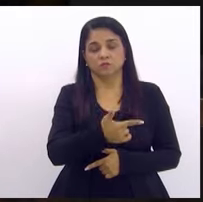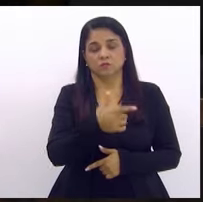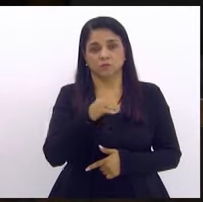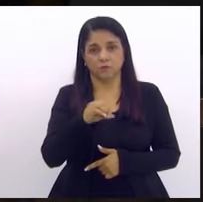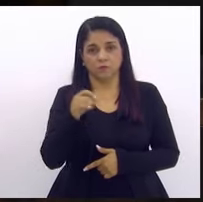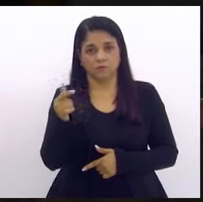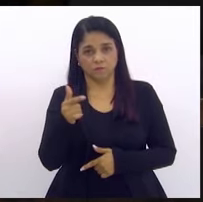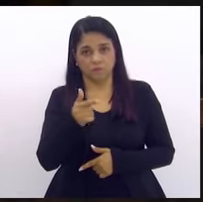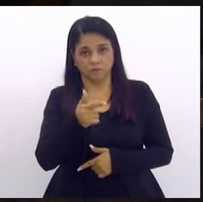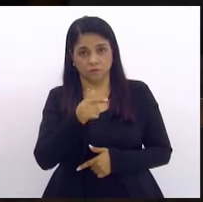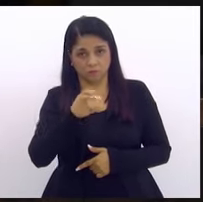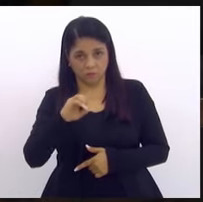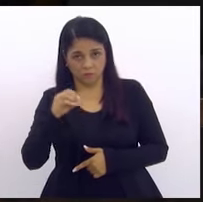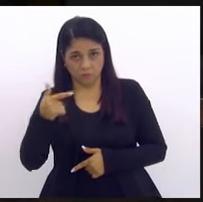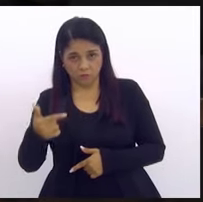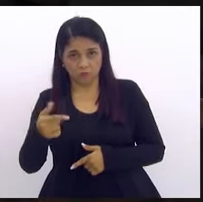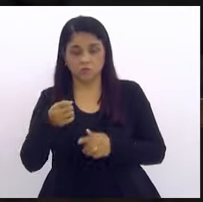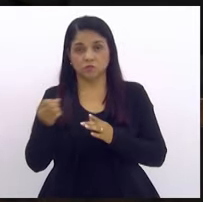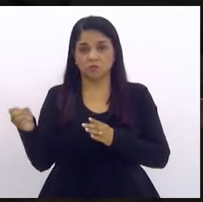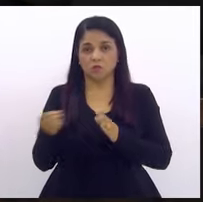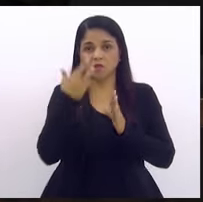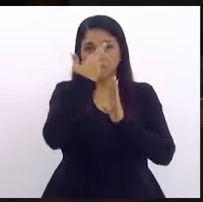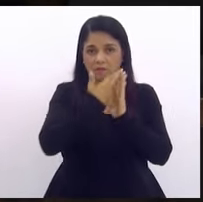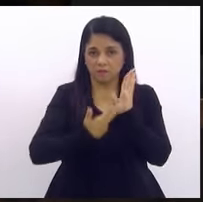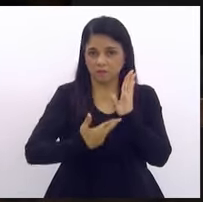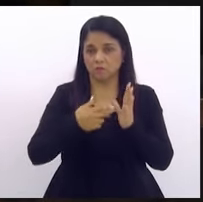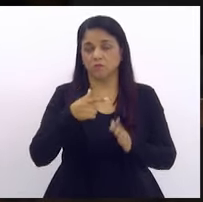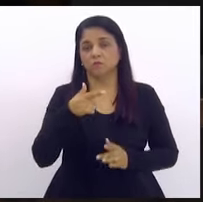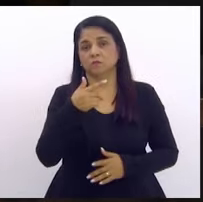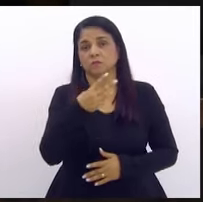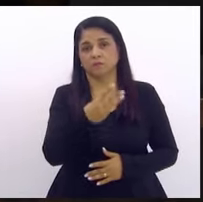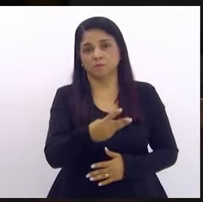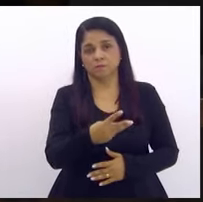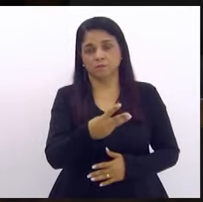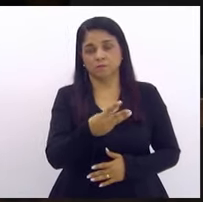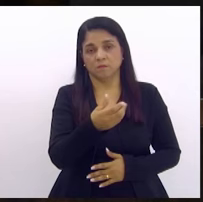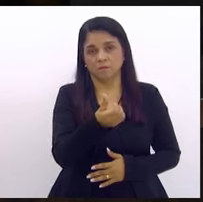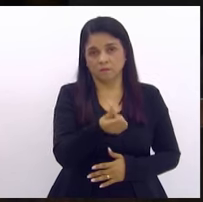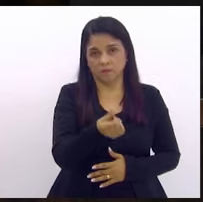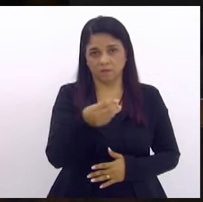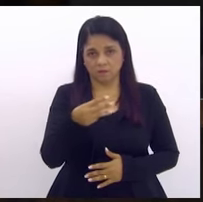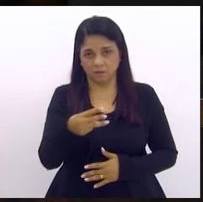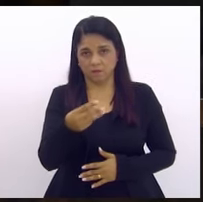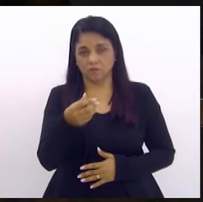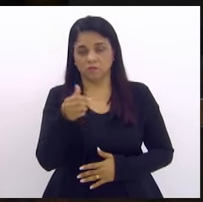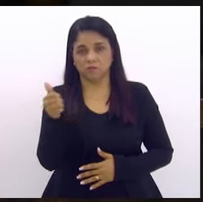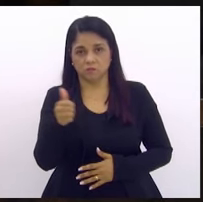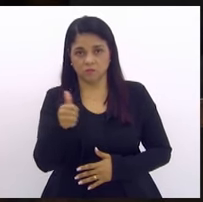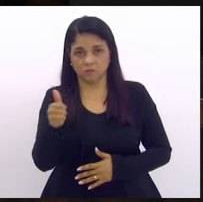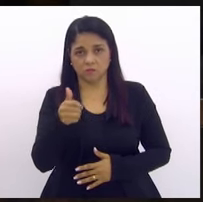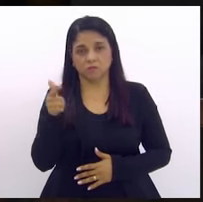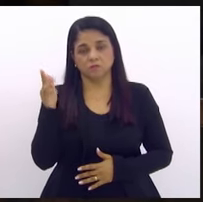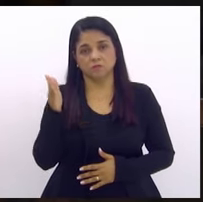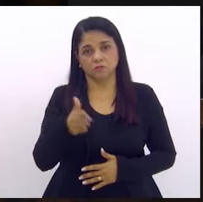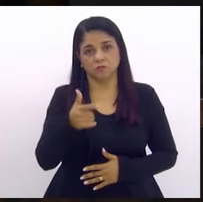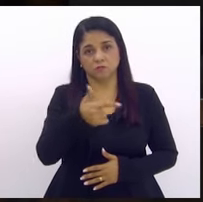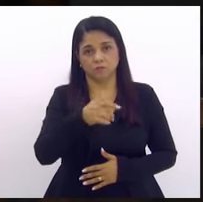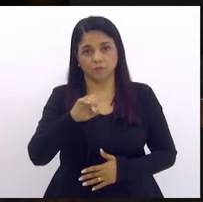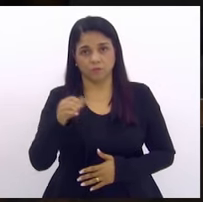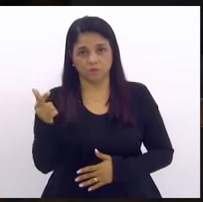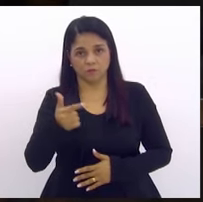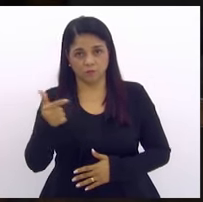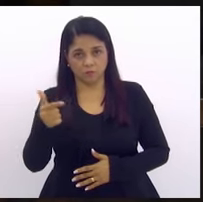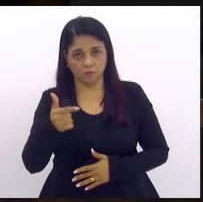2002, com nova redação dada pela 6311, de 31 de agosto de 2012, para constar as informações